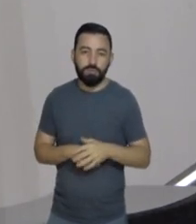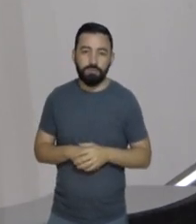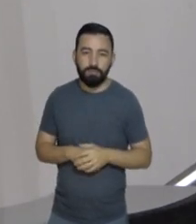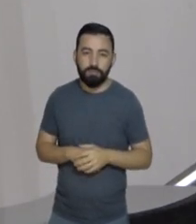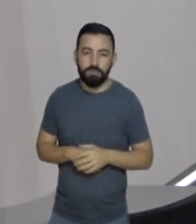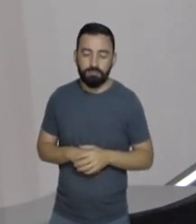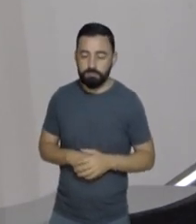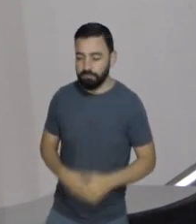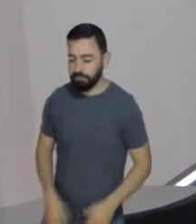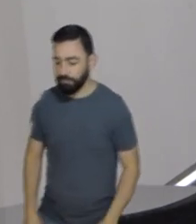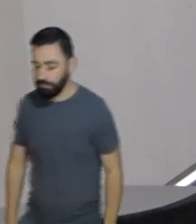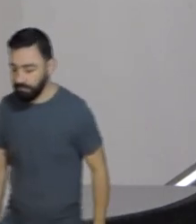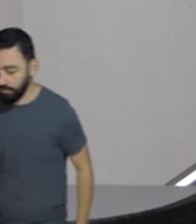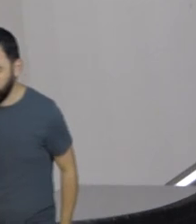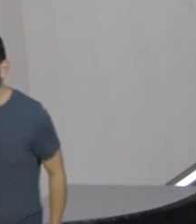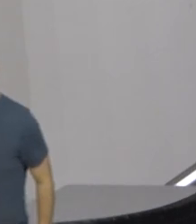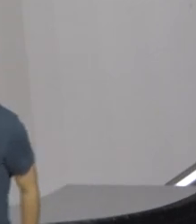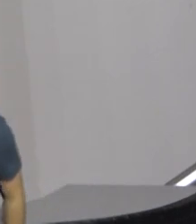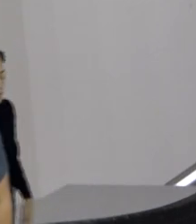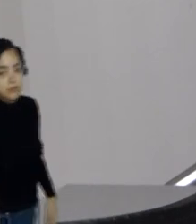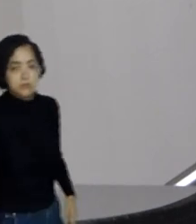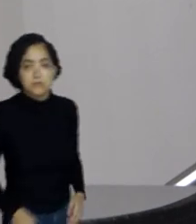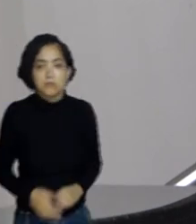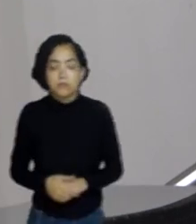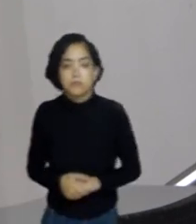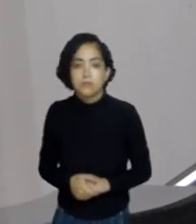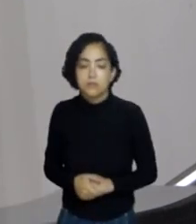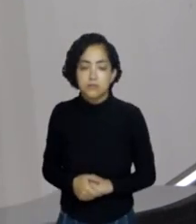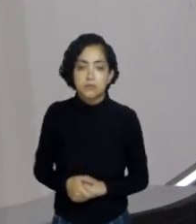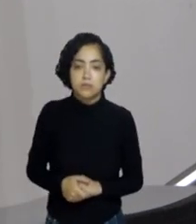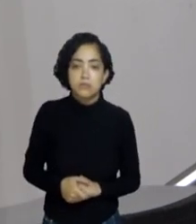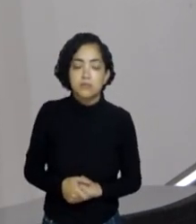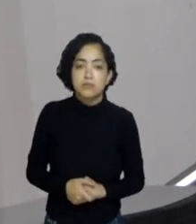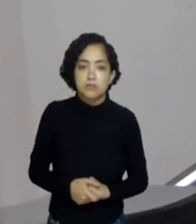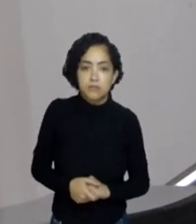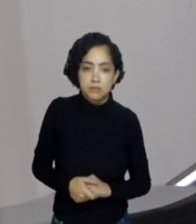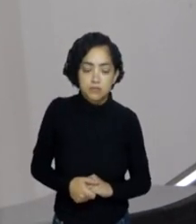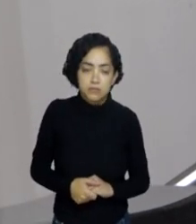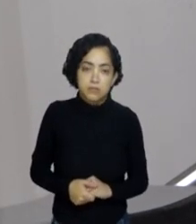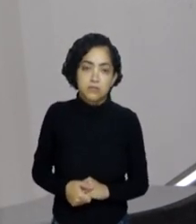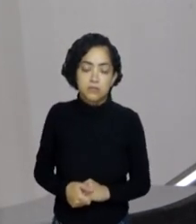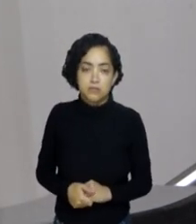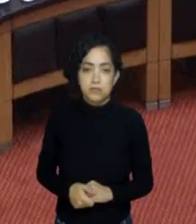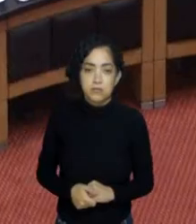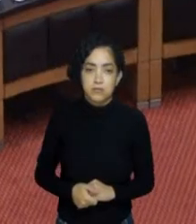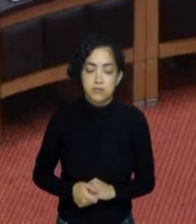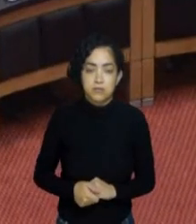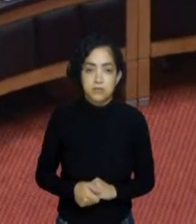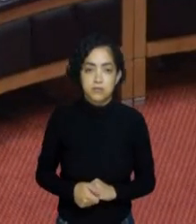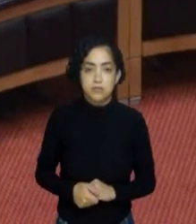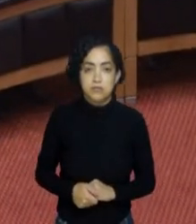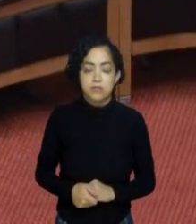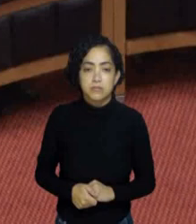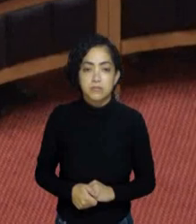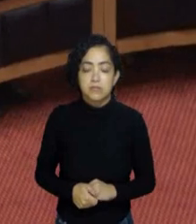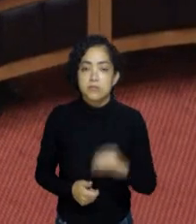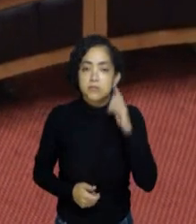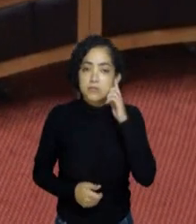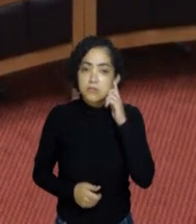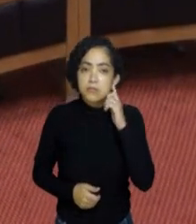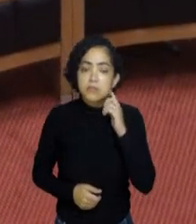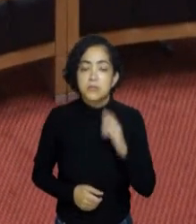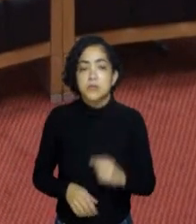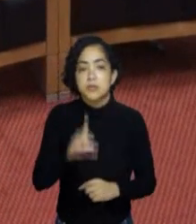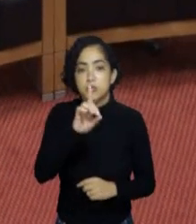perdão, programação e operação, e o nosso Roberto Bertolin, nosso diretor aqui de Florianópolis TV, Jornal e Record News. E também os